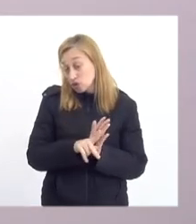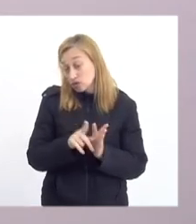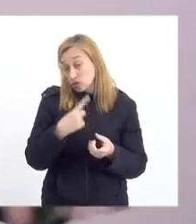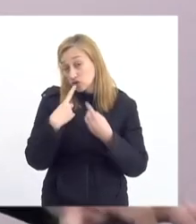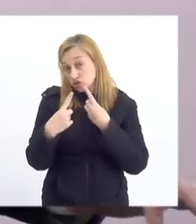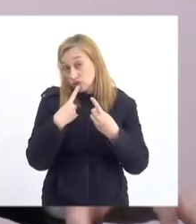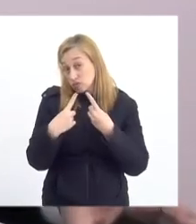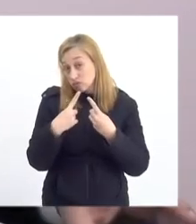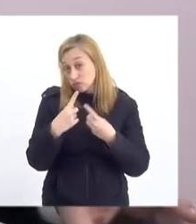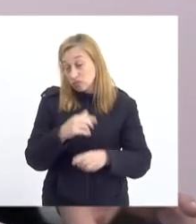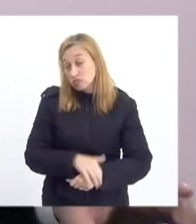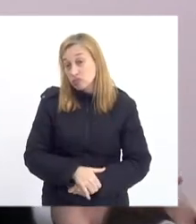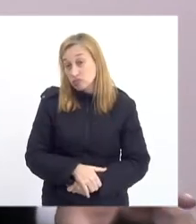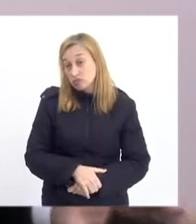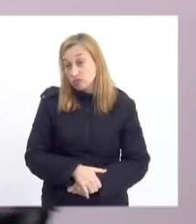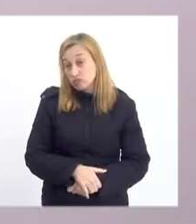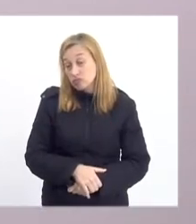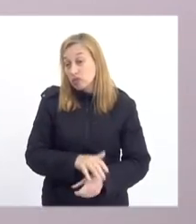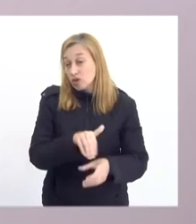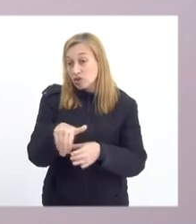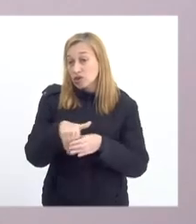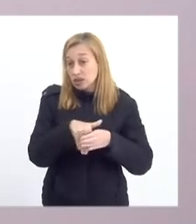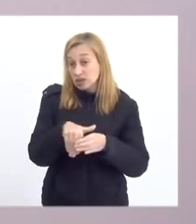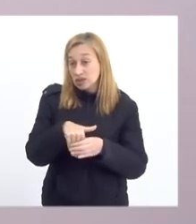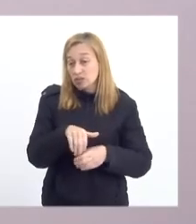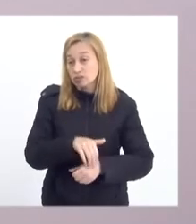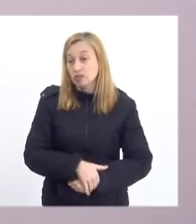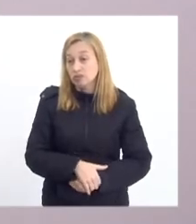discussão. Em votação.